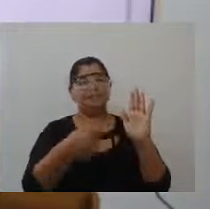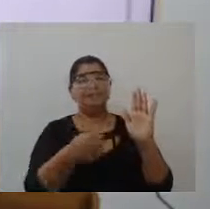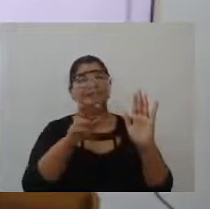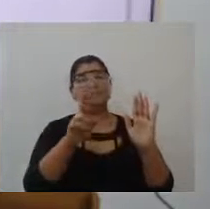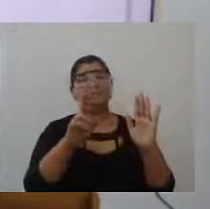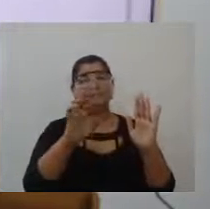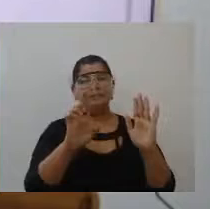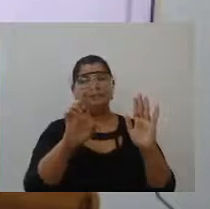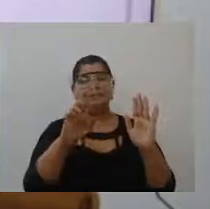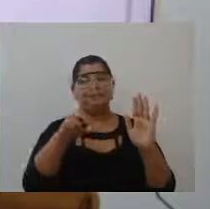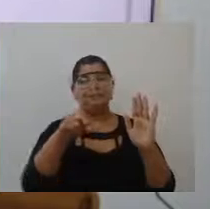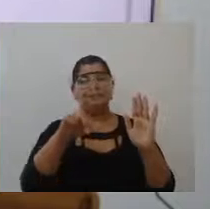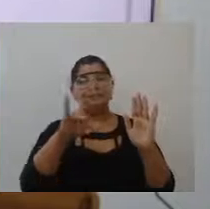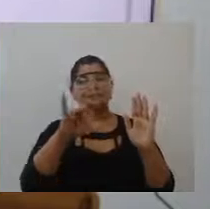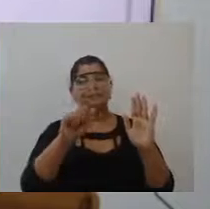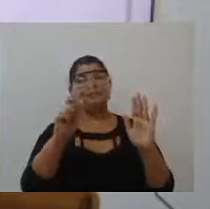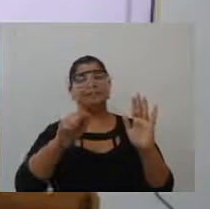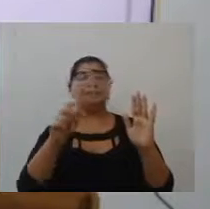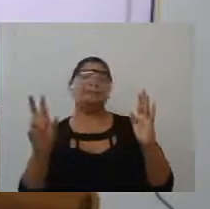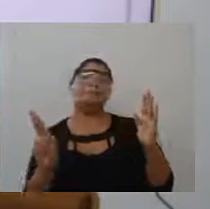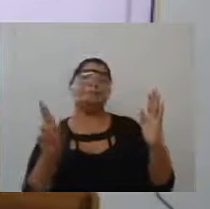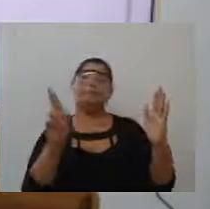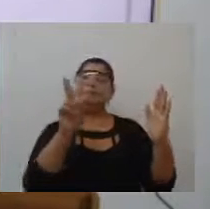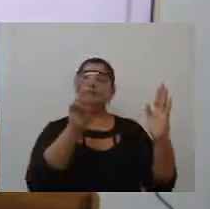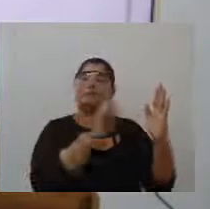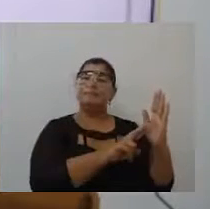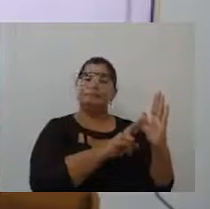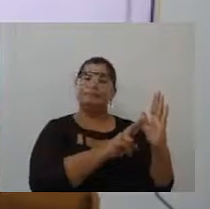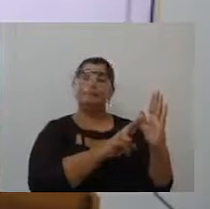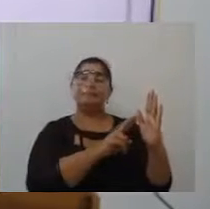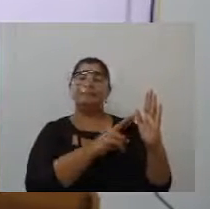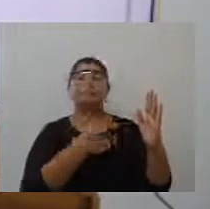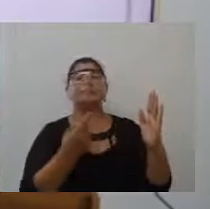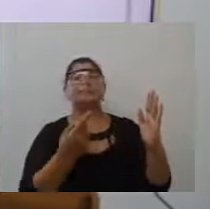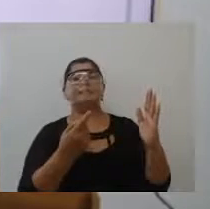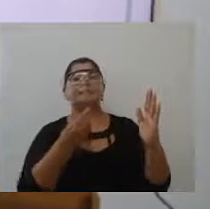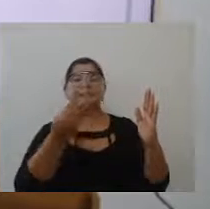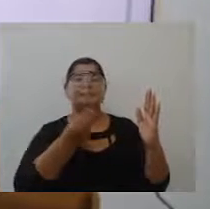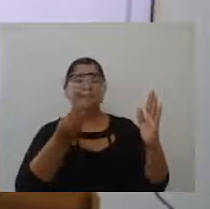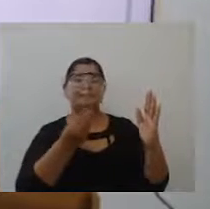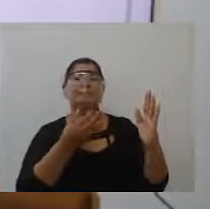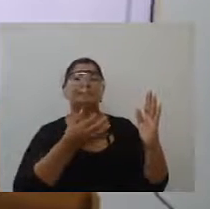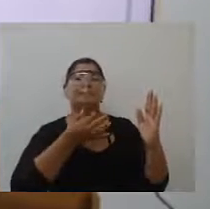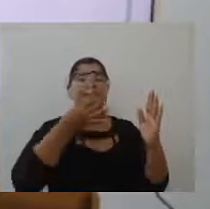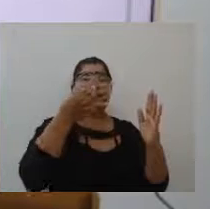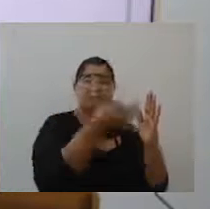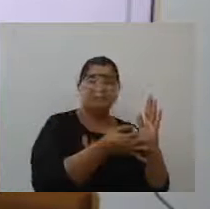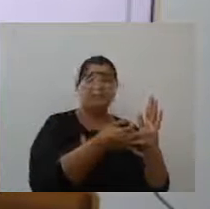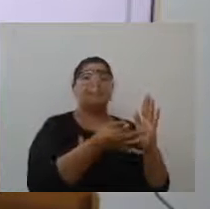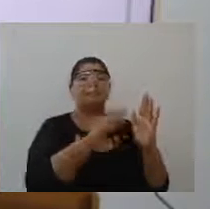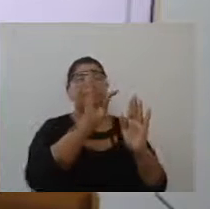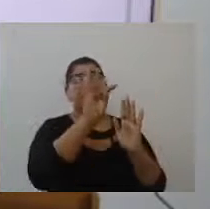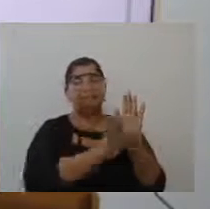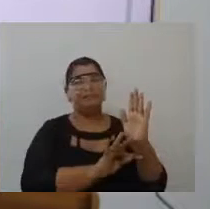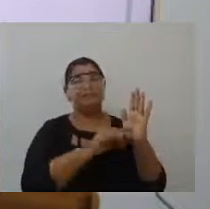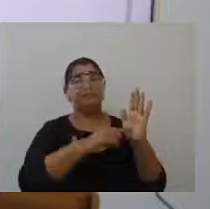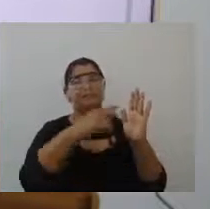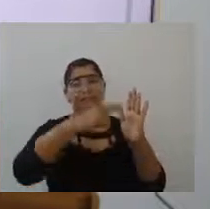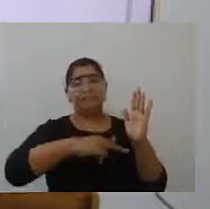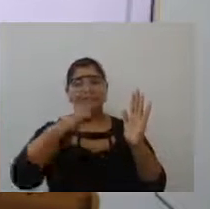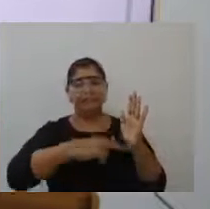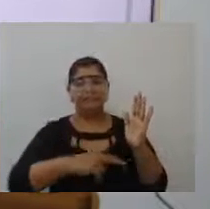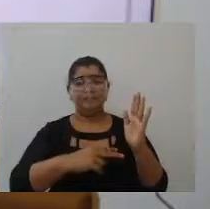é a resposta, é a contra-resposta, é a pronta resposta que você dá ao ler uma